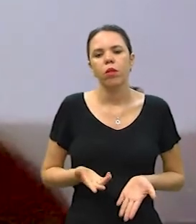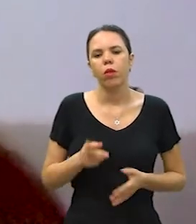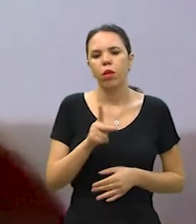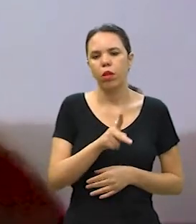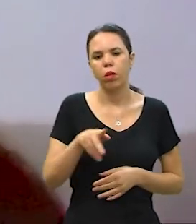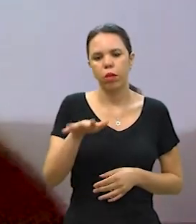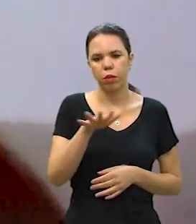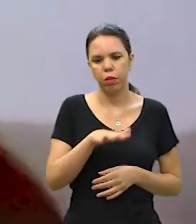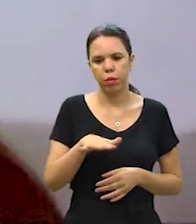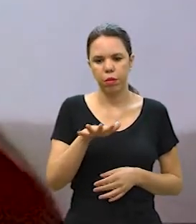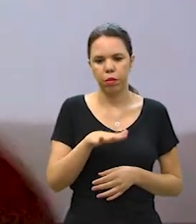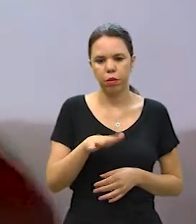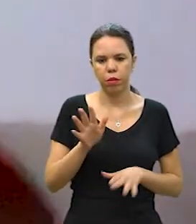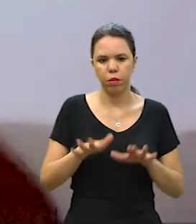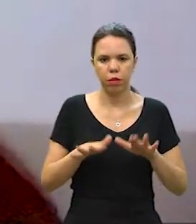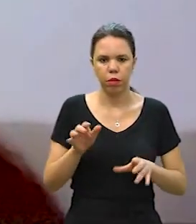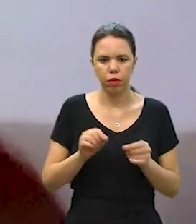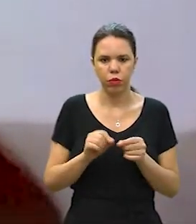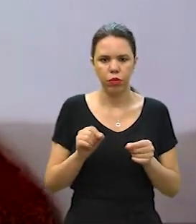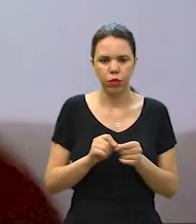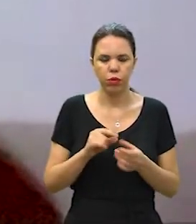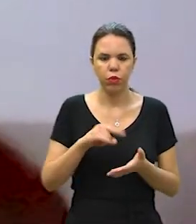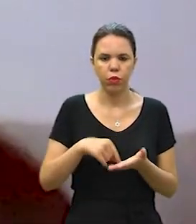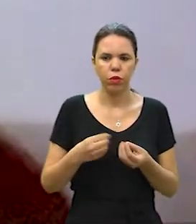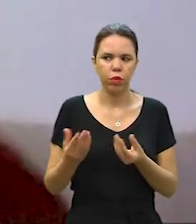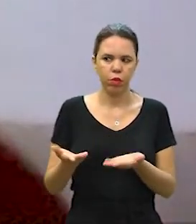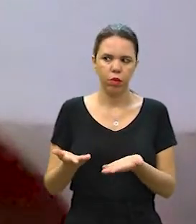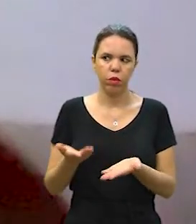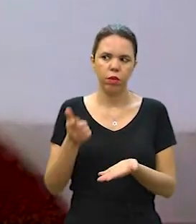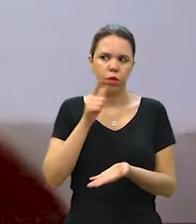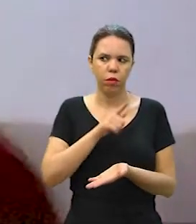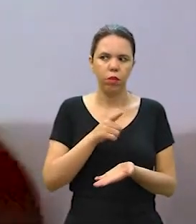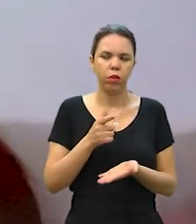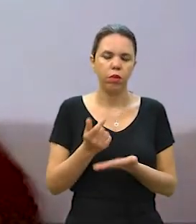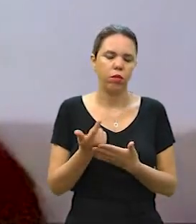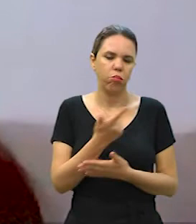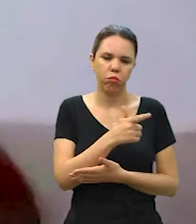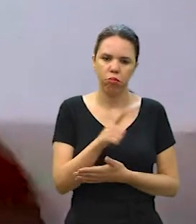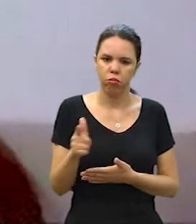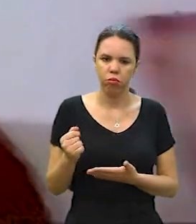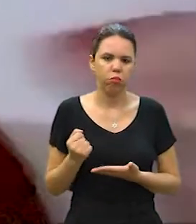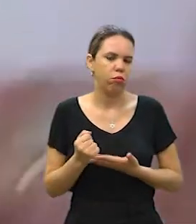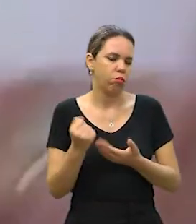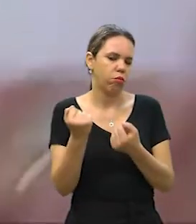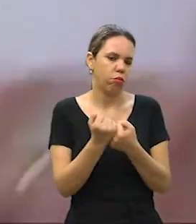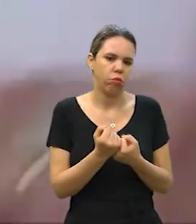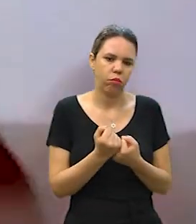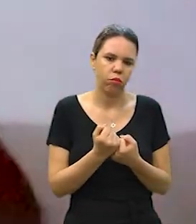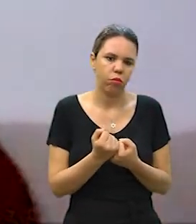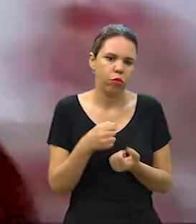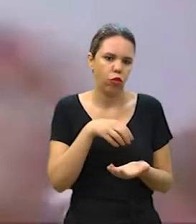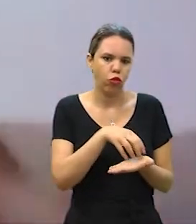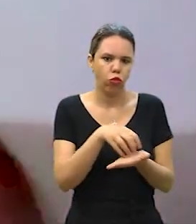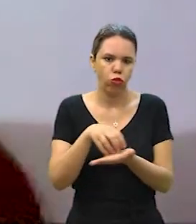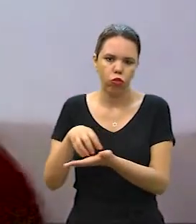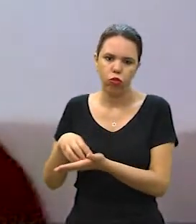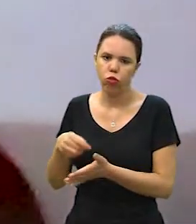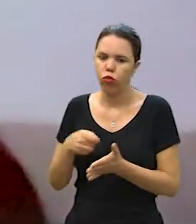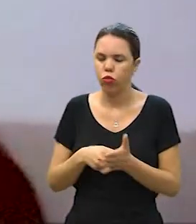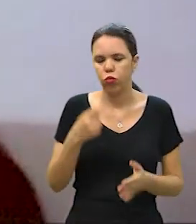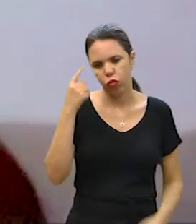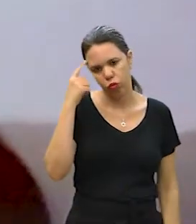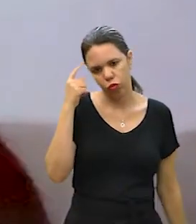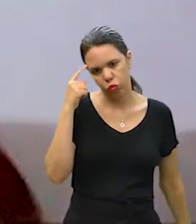e professoras, a gente às vezes faz alguns encaminhamentos, mas a gente não tem esse auxílio, por exemplo, de uma rede ou de uma política